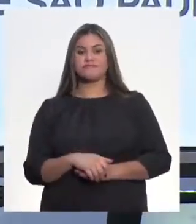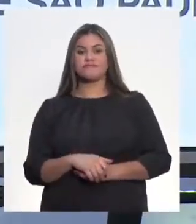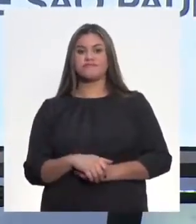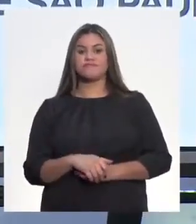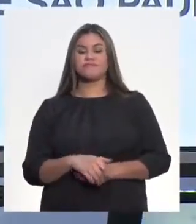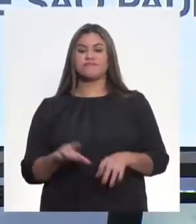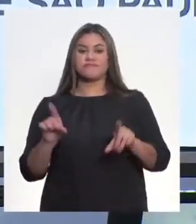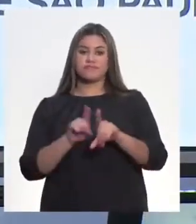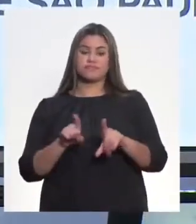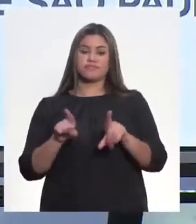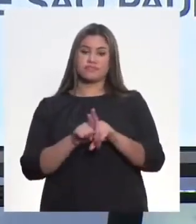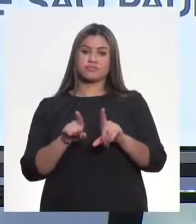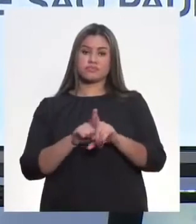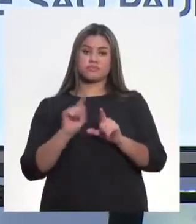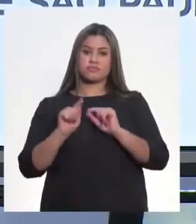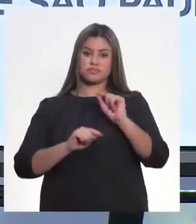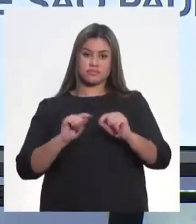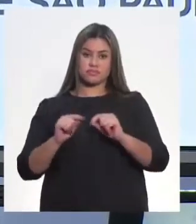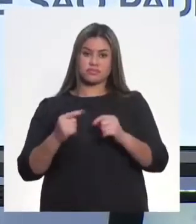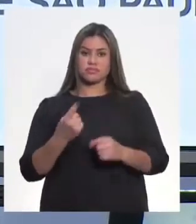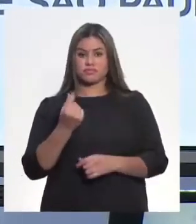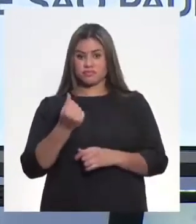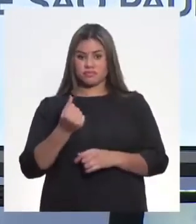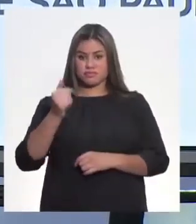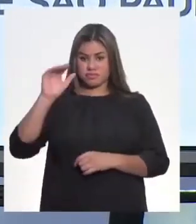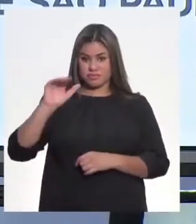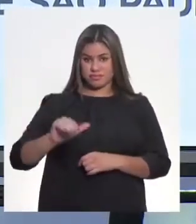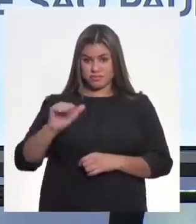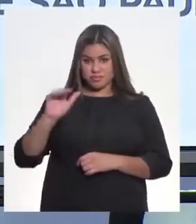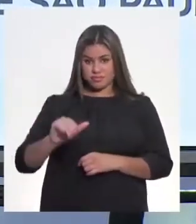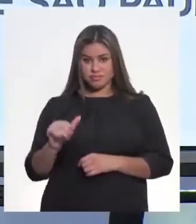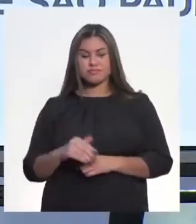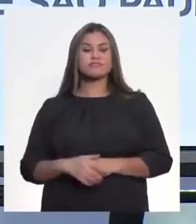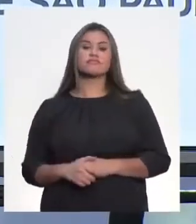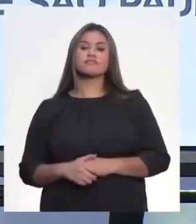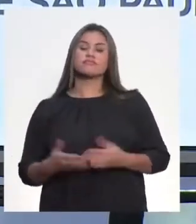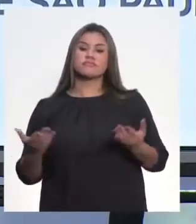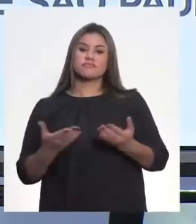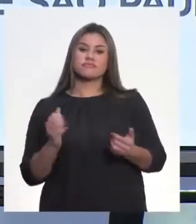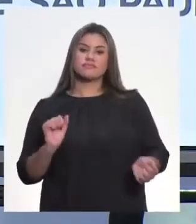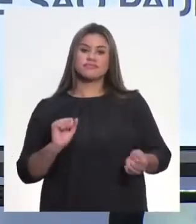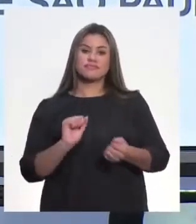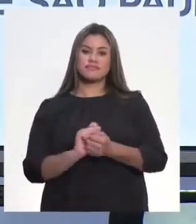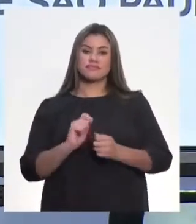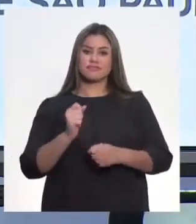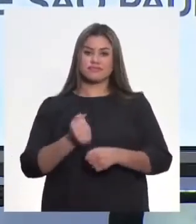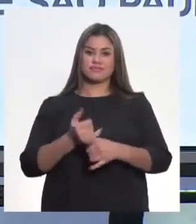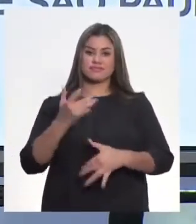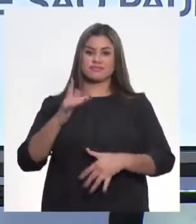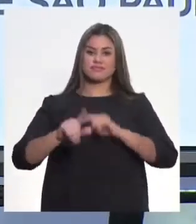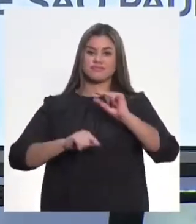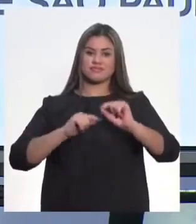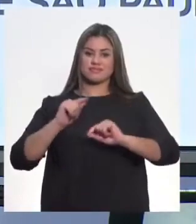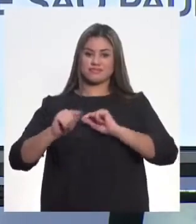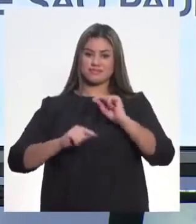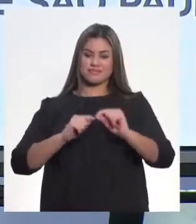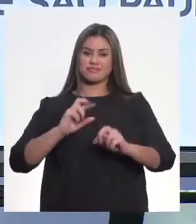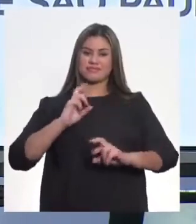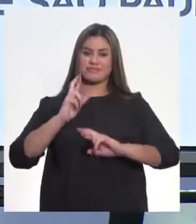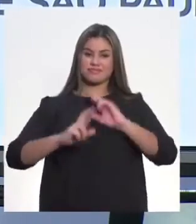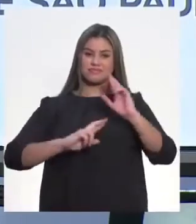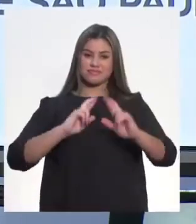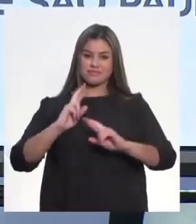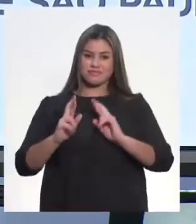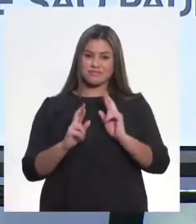vamos conversar sobre os descontos. Hoje, para fazer interação com vocês no chat, as respostas